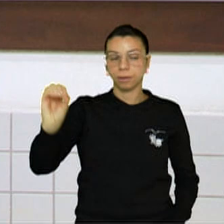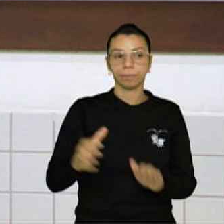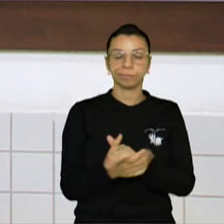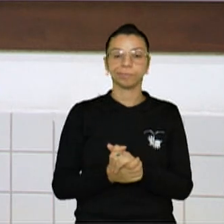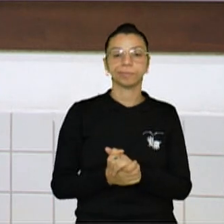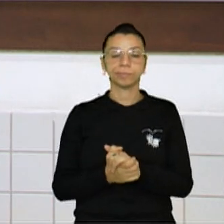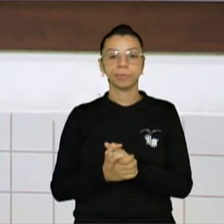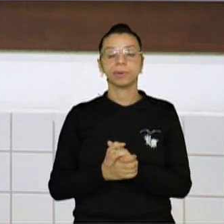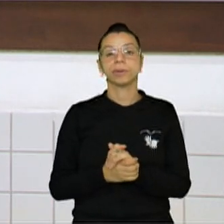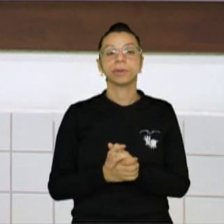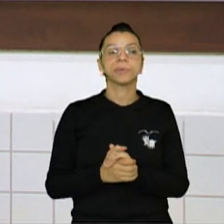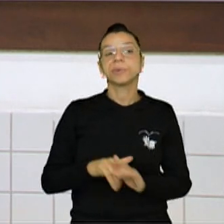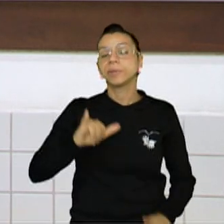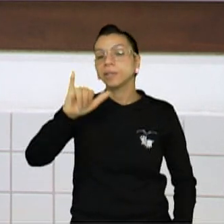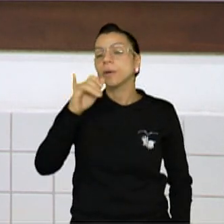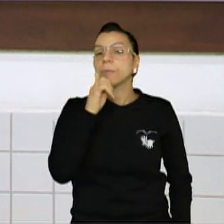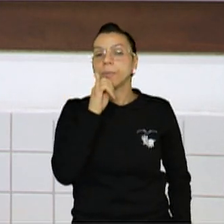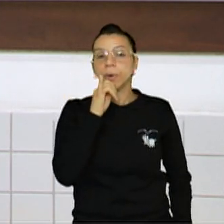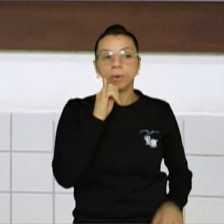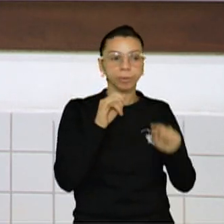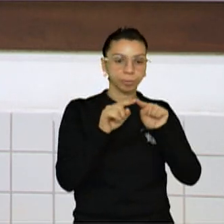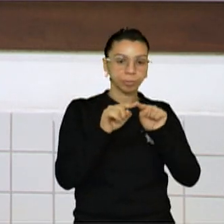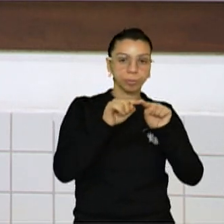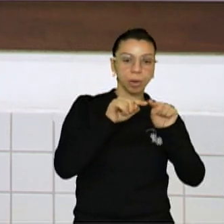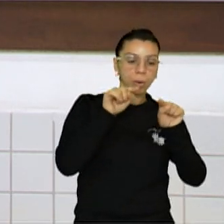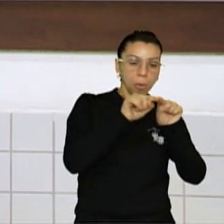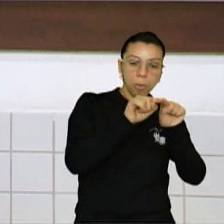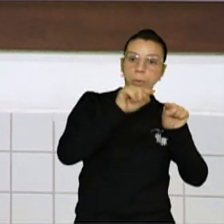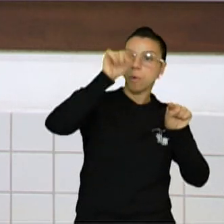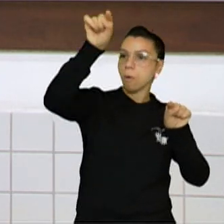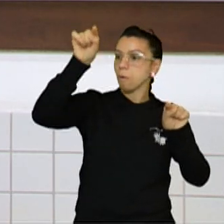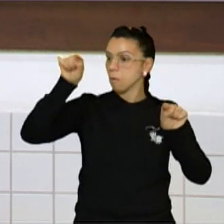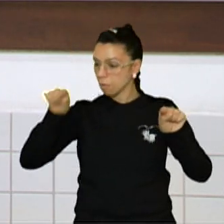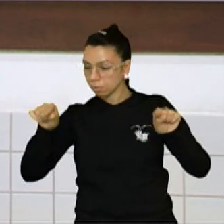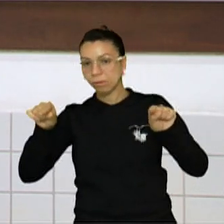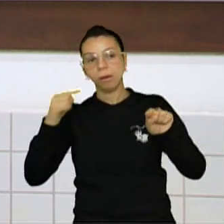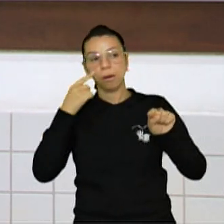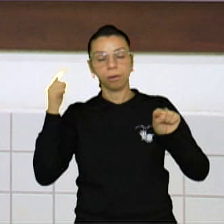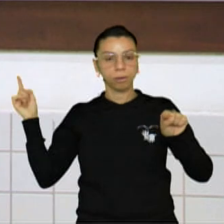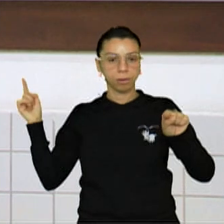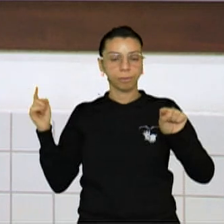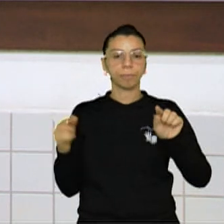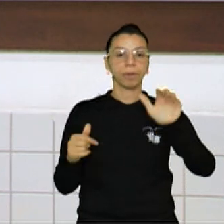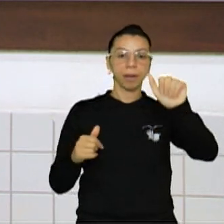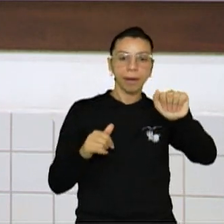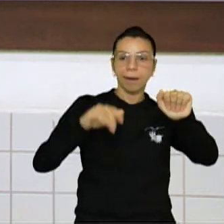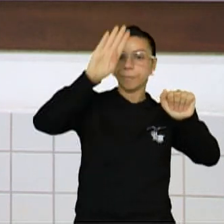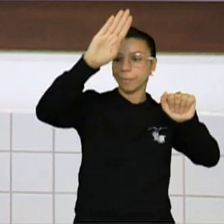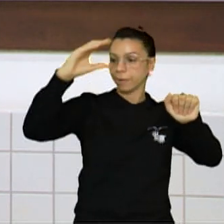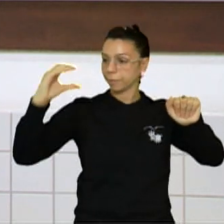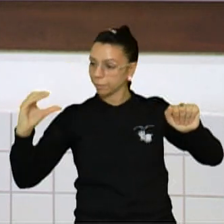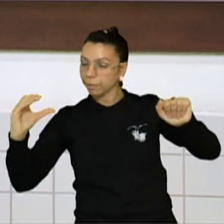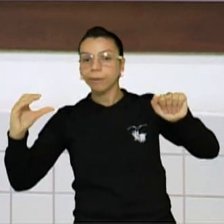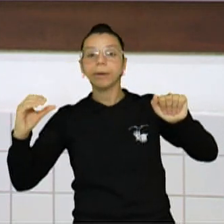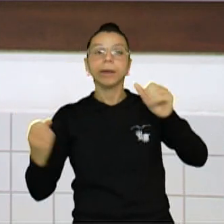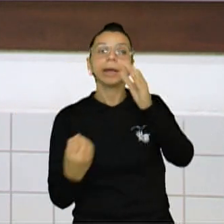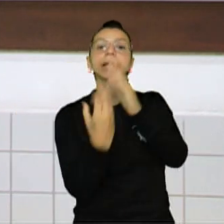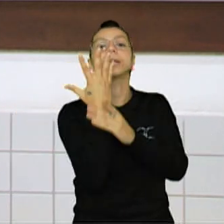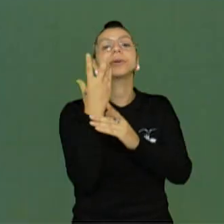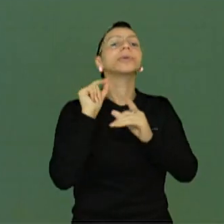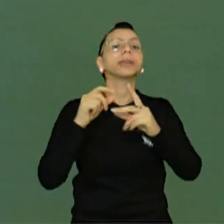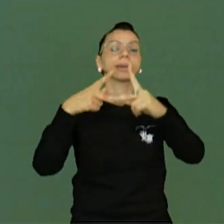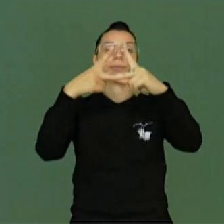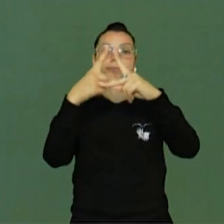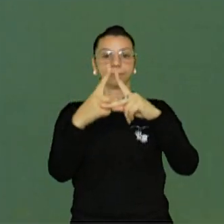3 pontos não estiverem alinhados, pessoal, olha aqui, ó, A, B e C, eles formam um